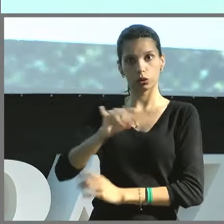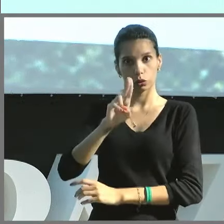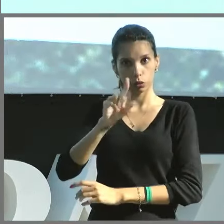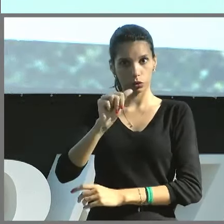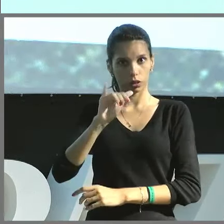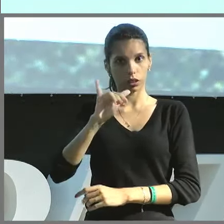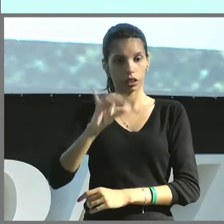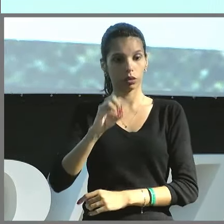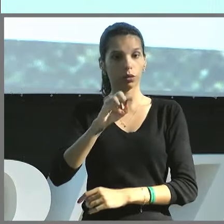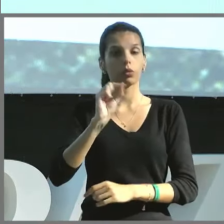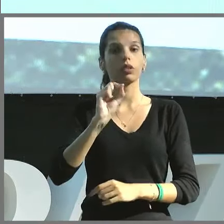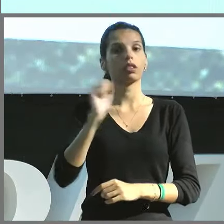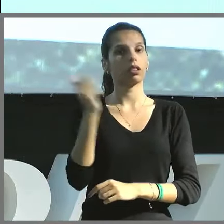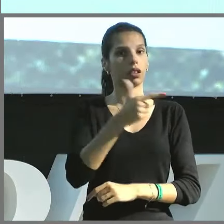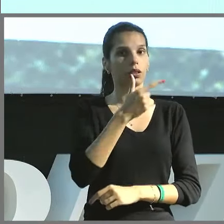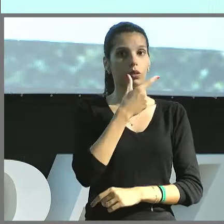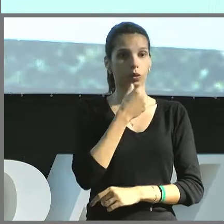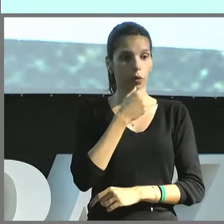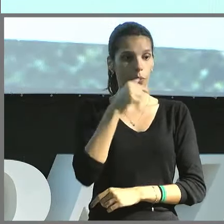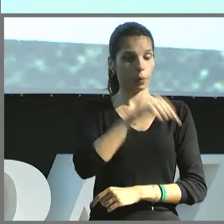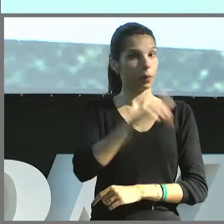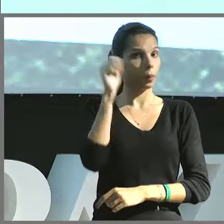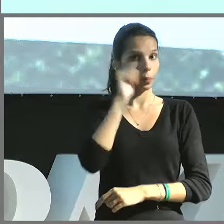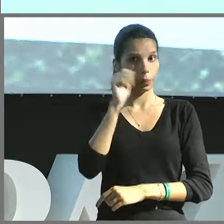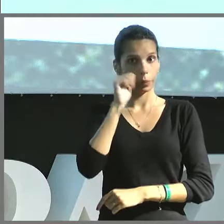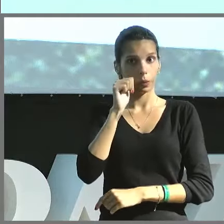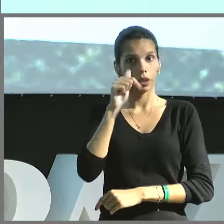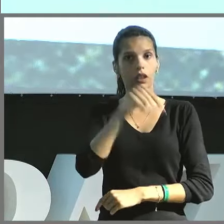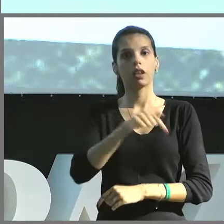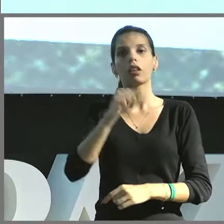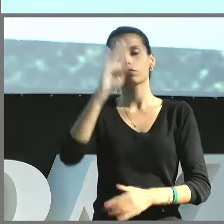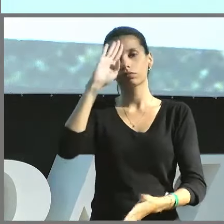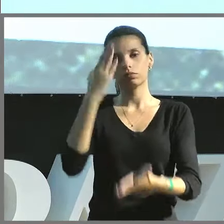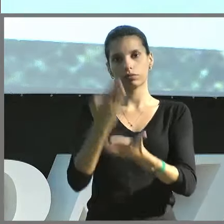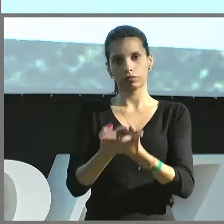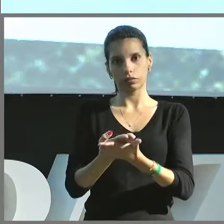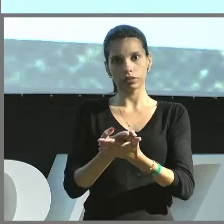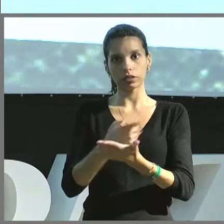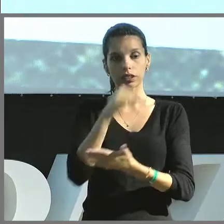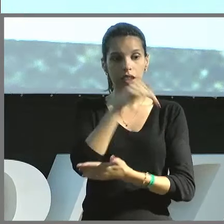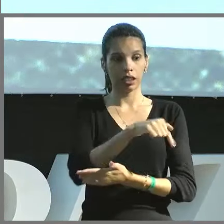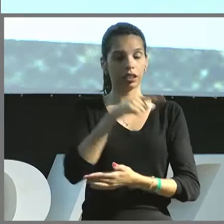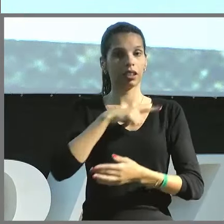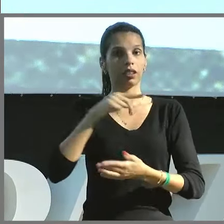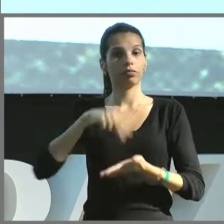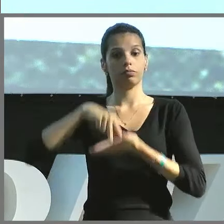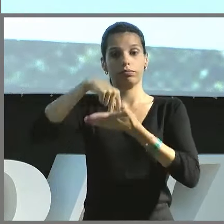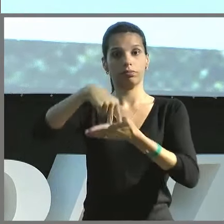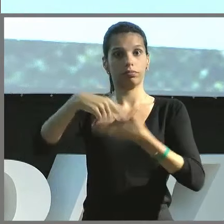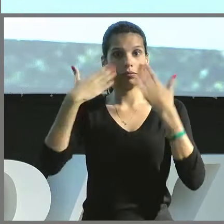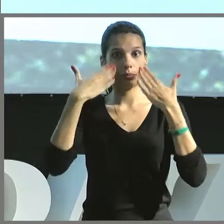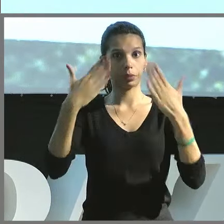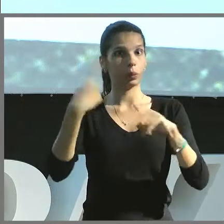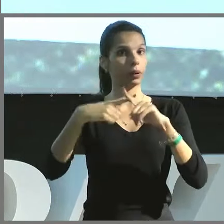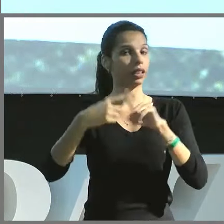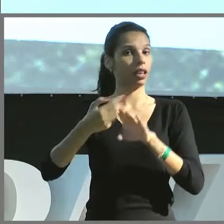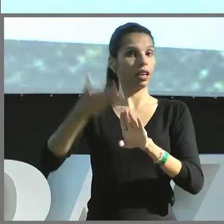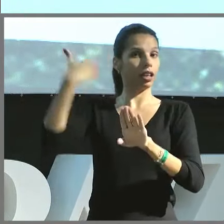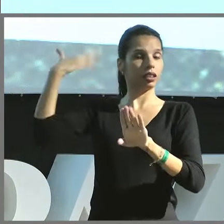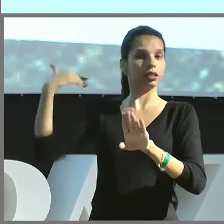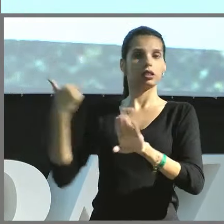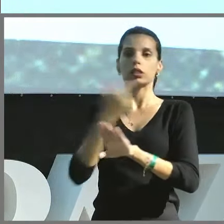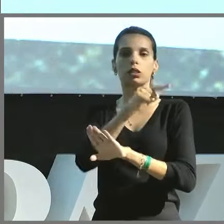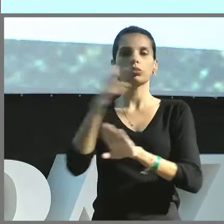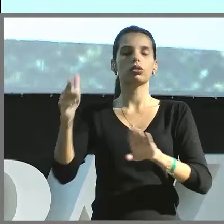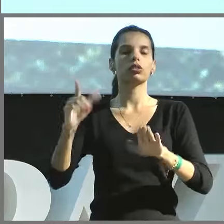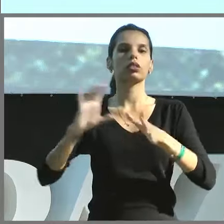homem. Há uma mulher à margem, porque samaritana. Há uma mulher em público, que não era da época possível,